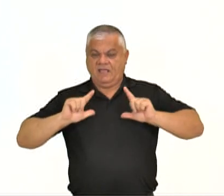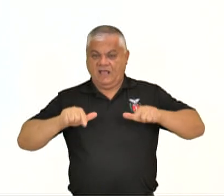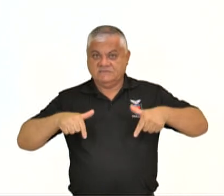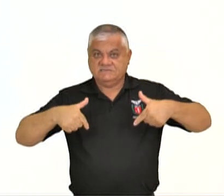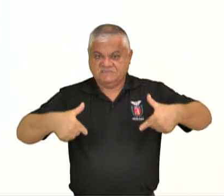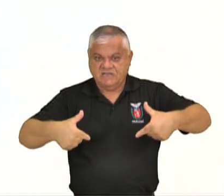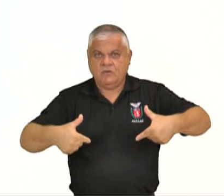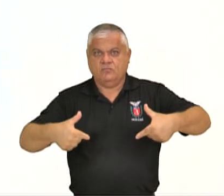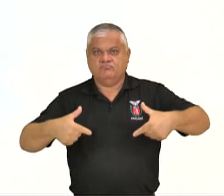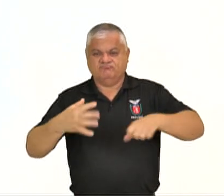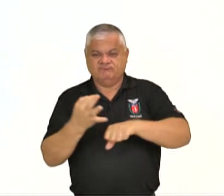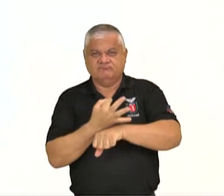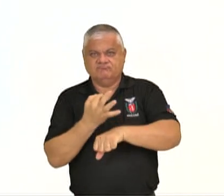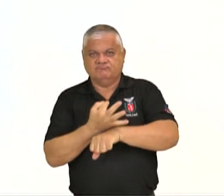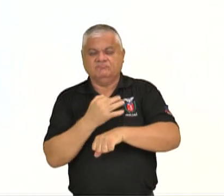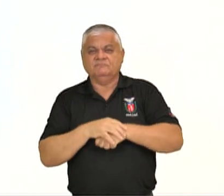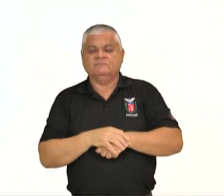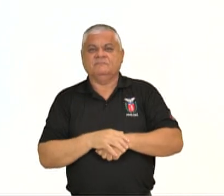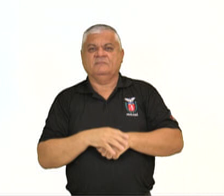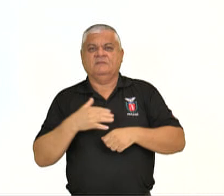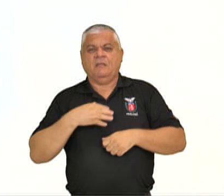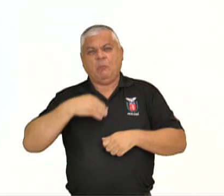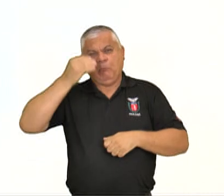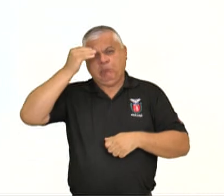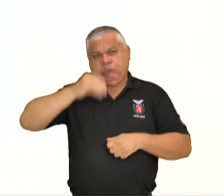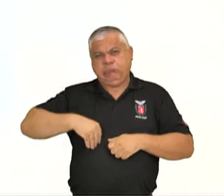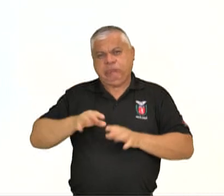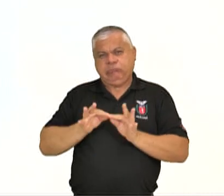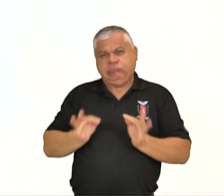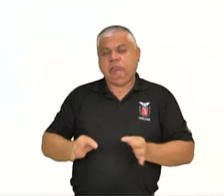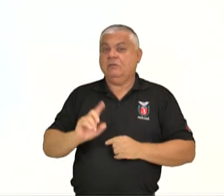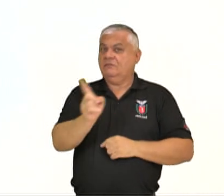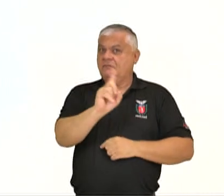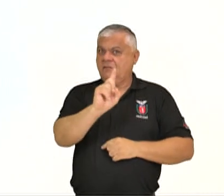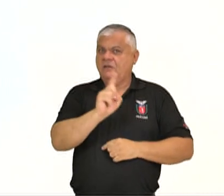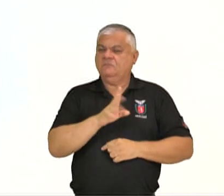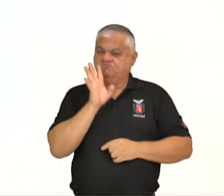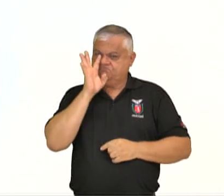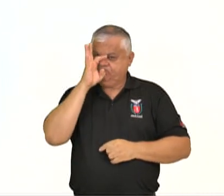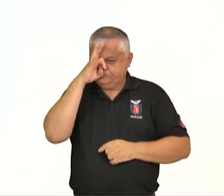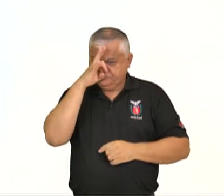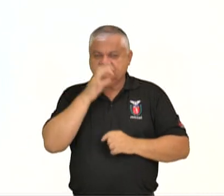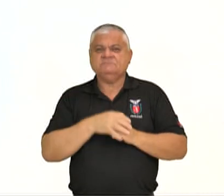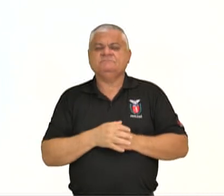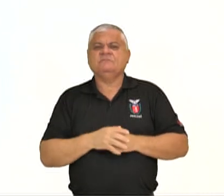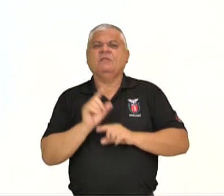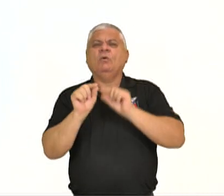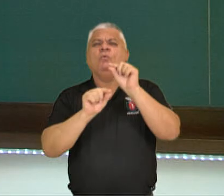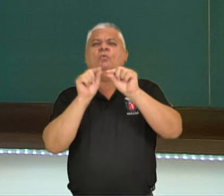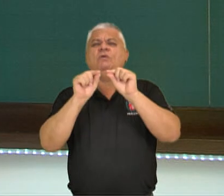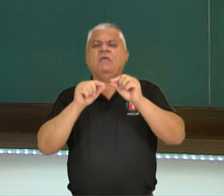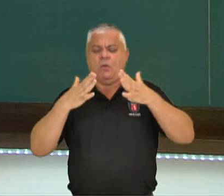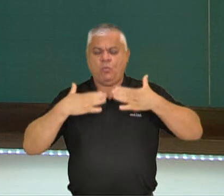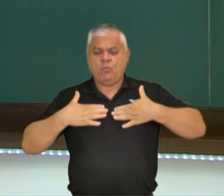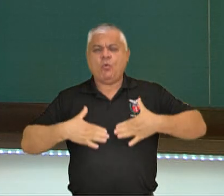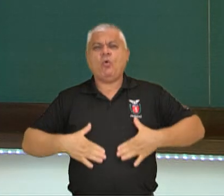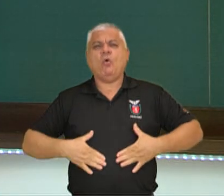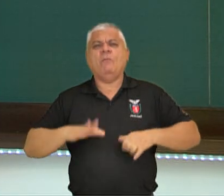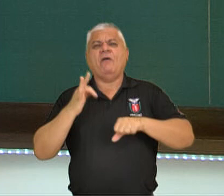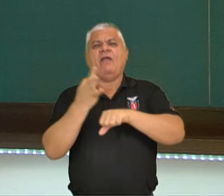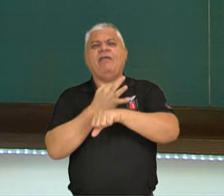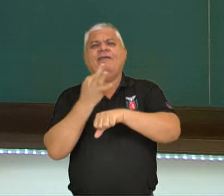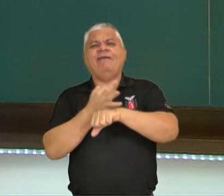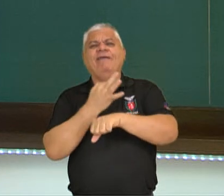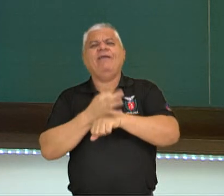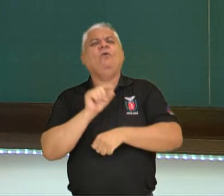de resistir, de não ceder nem desistir. O que é um corpo resistente? Ó,